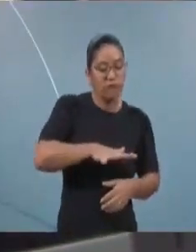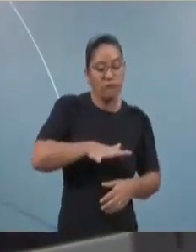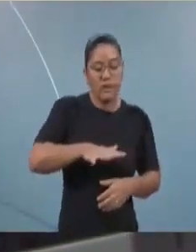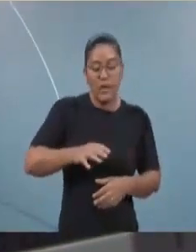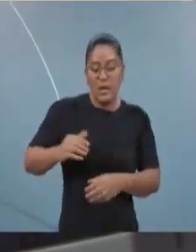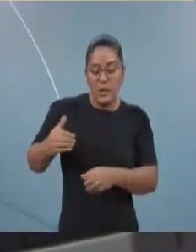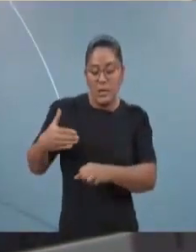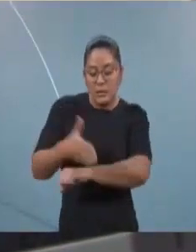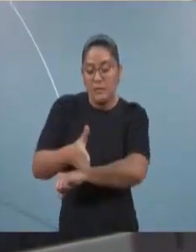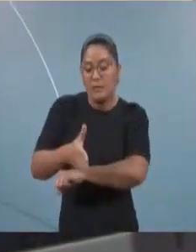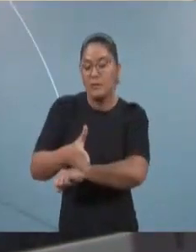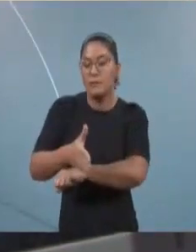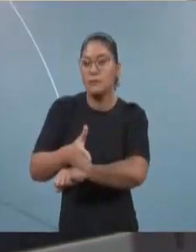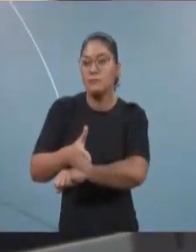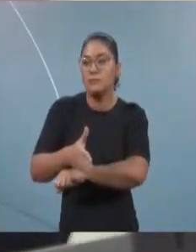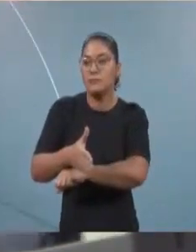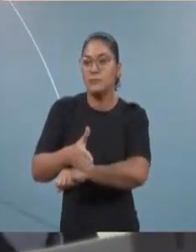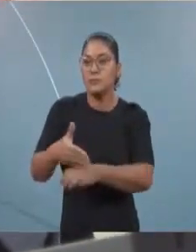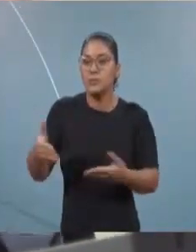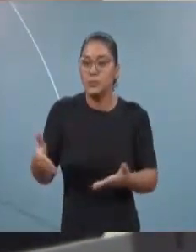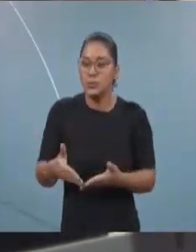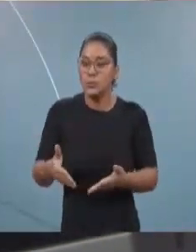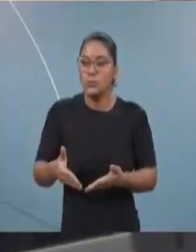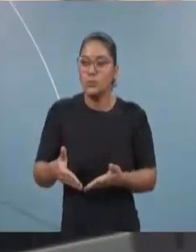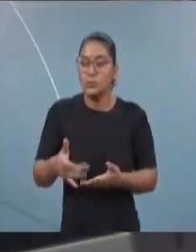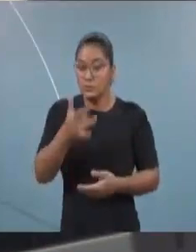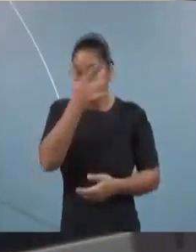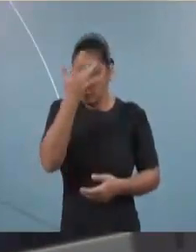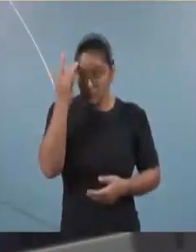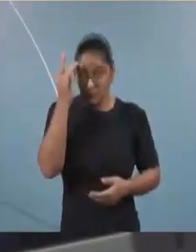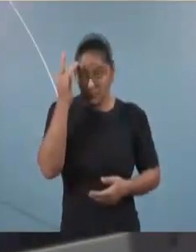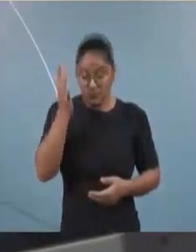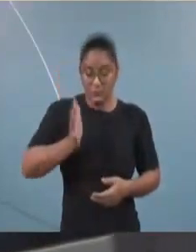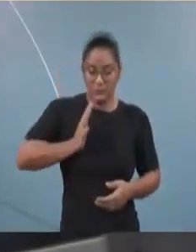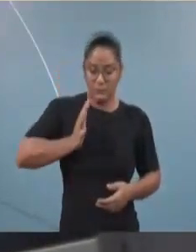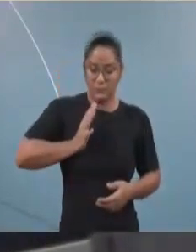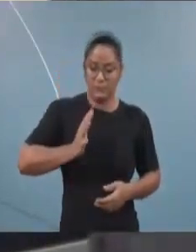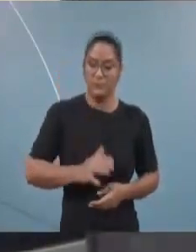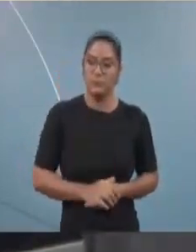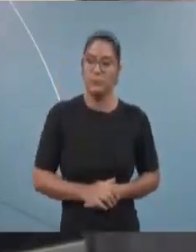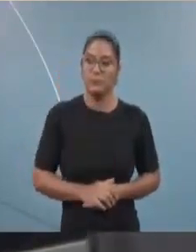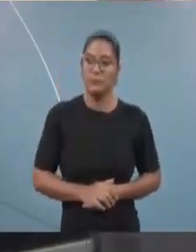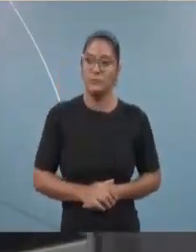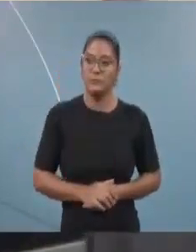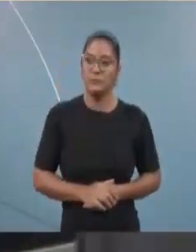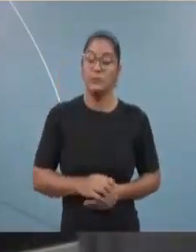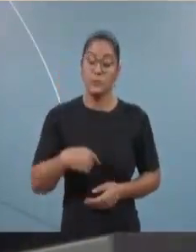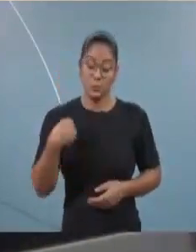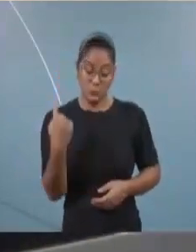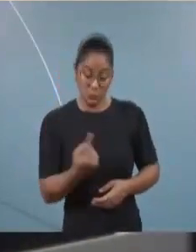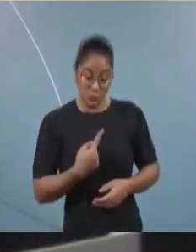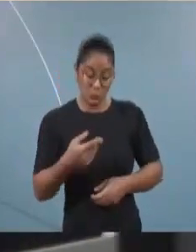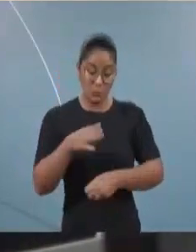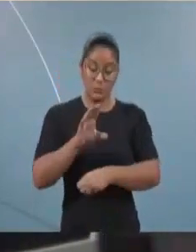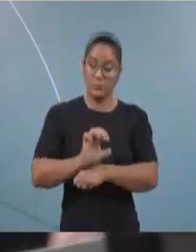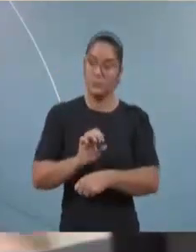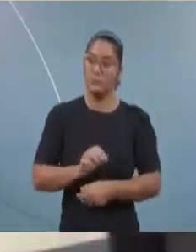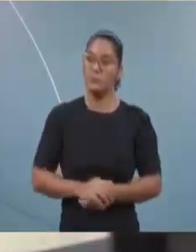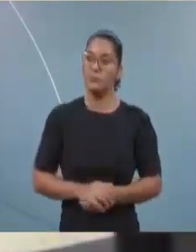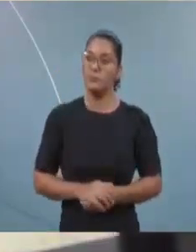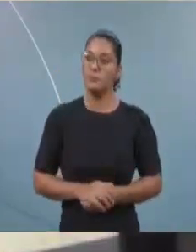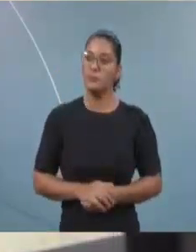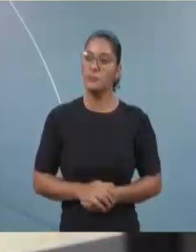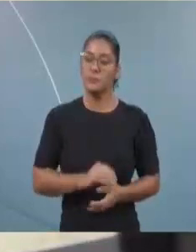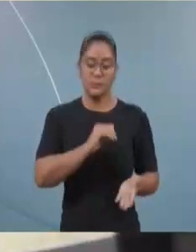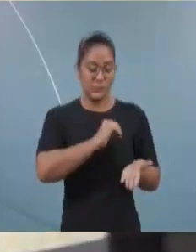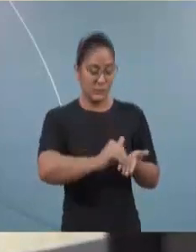terra invadiram e hoje essas pessoas são ricas aqui do nosso estado que foram